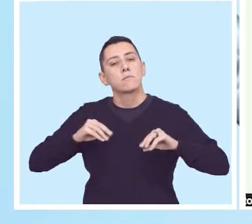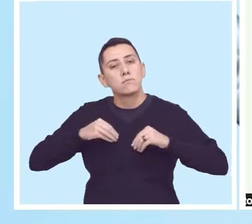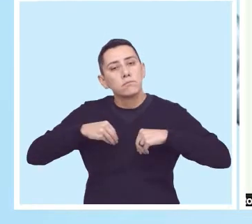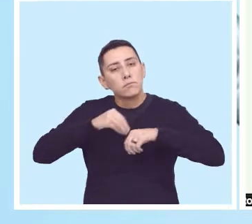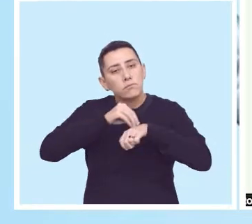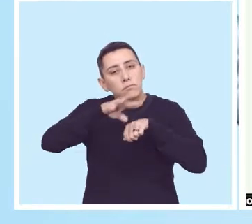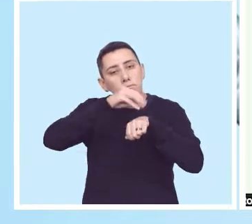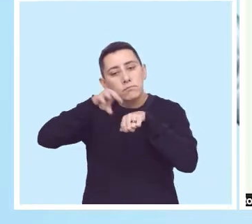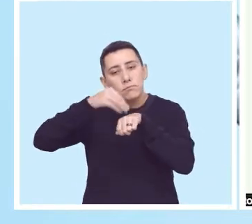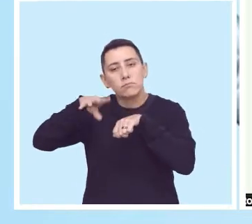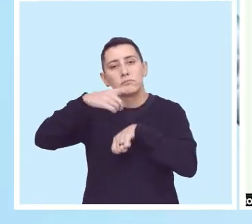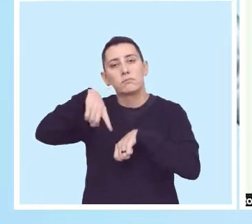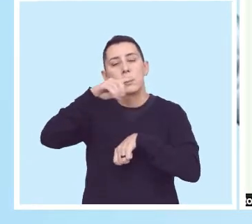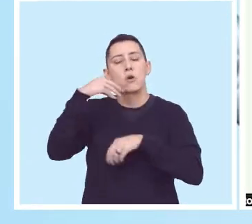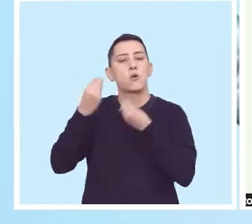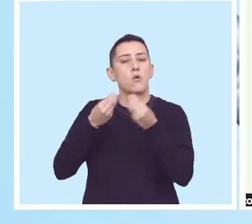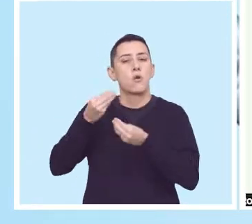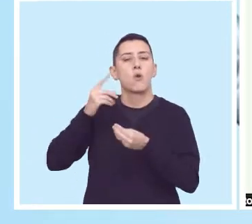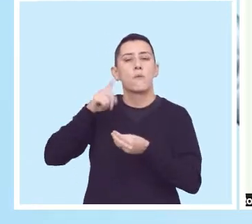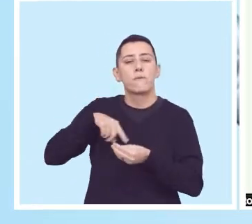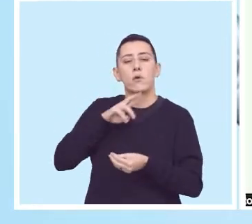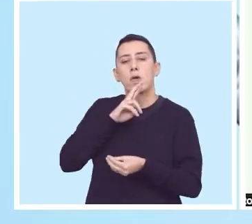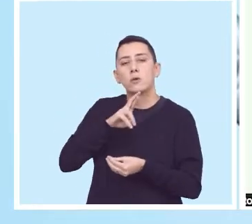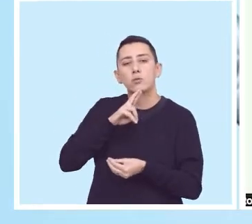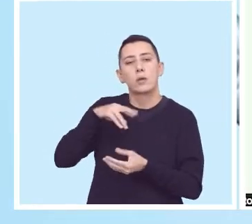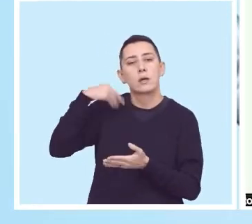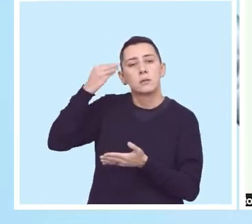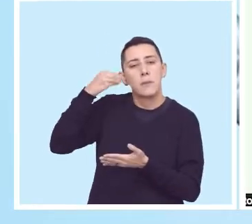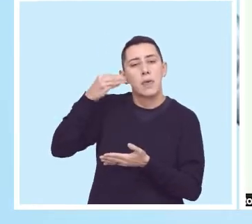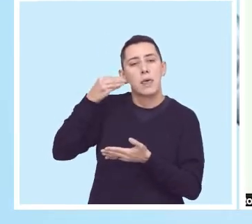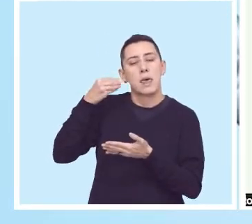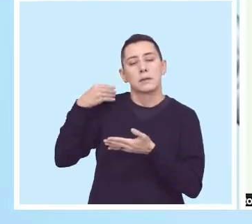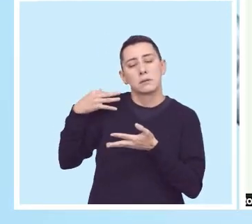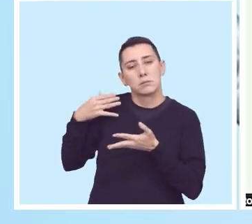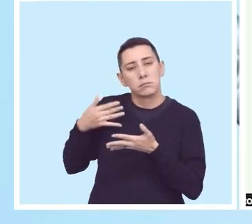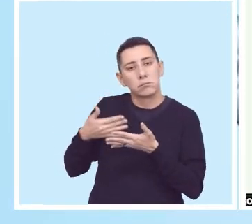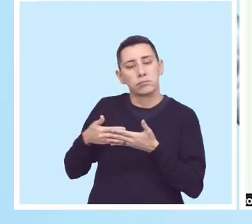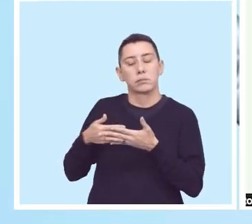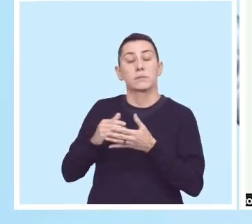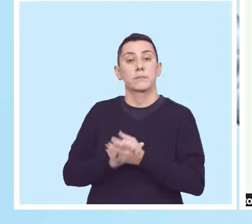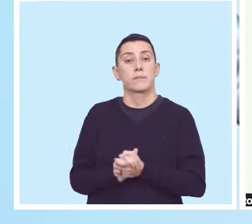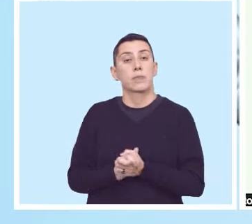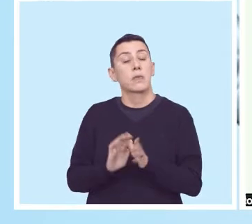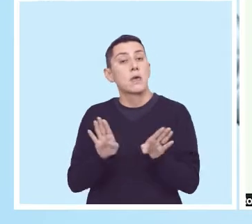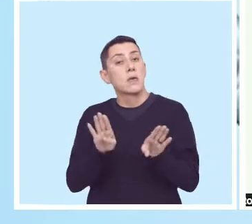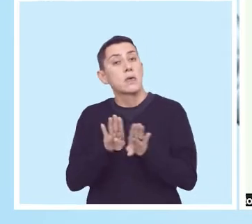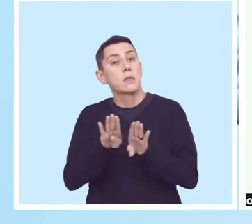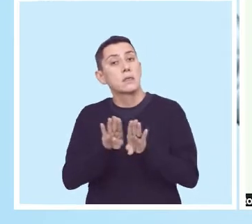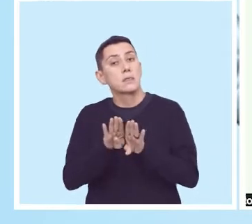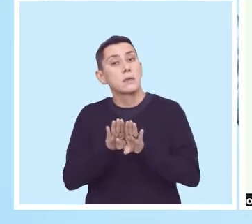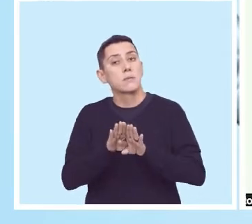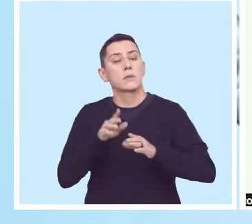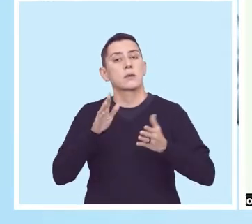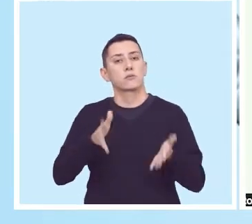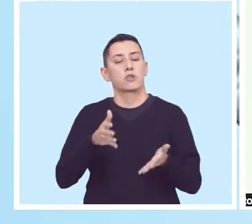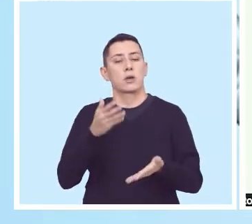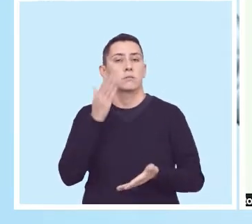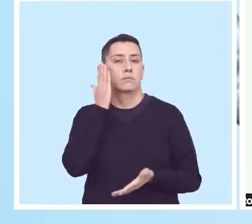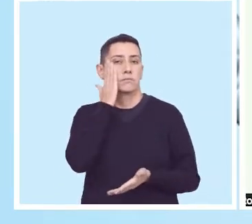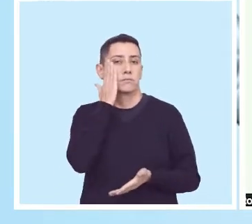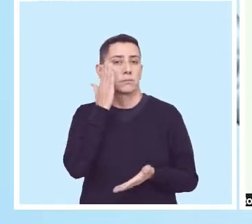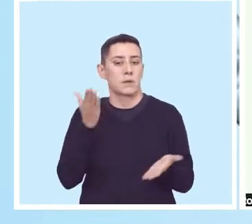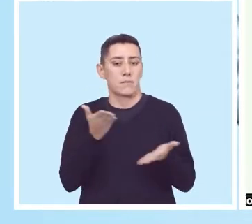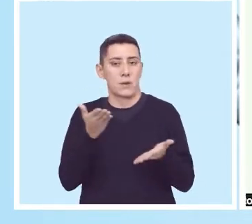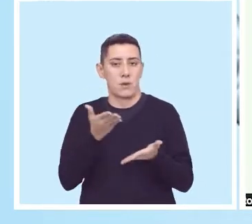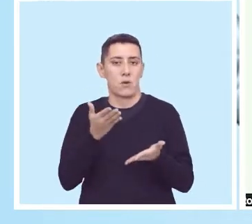conhecimentos adquiridos, essas experiências com você, e também, já de antemão e